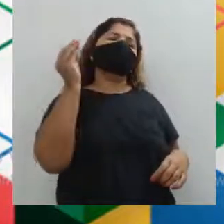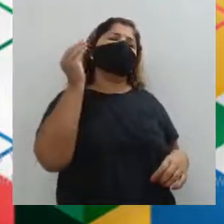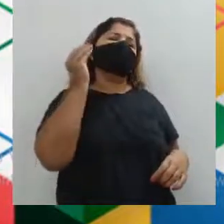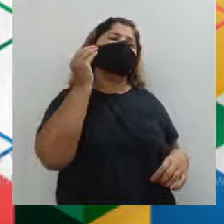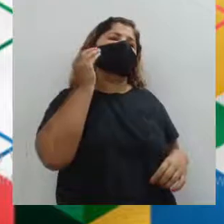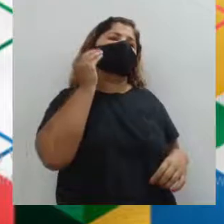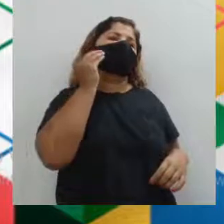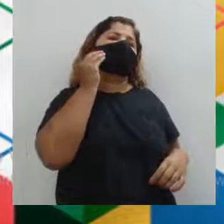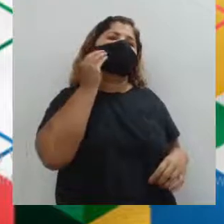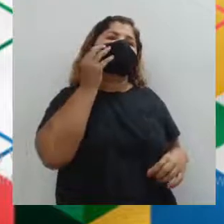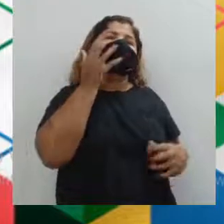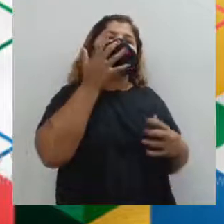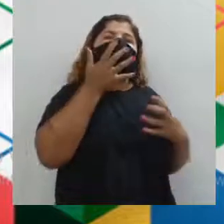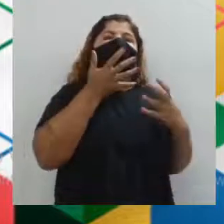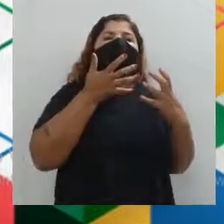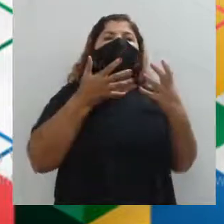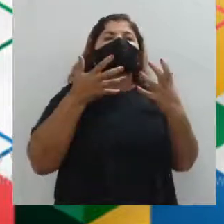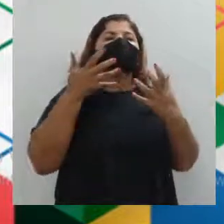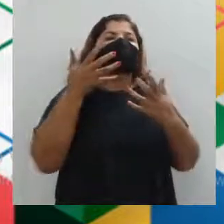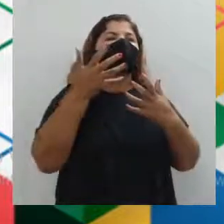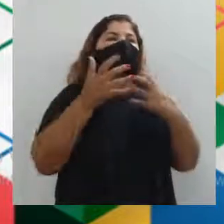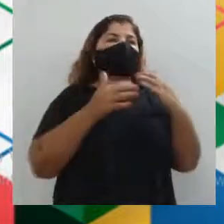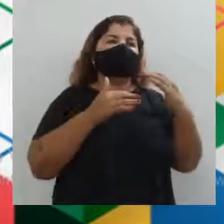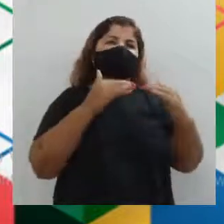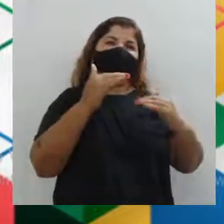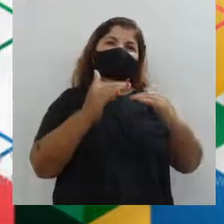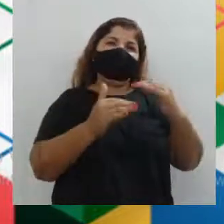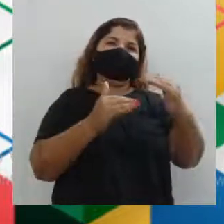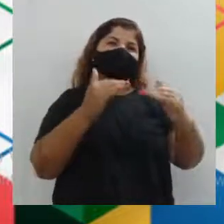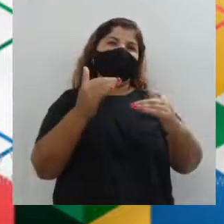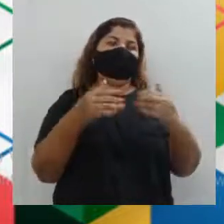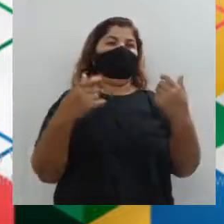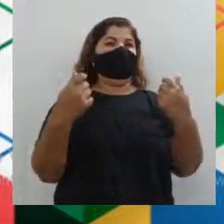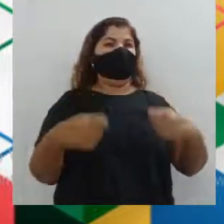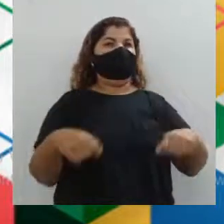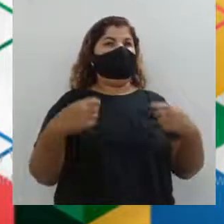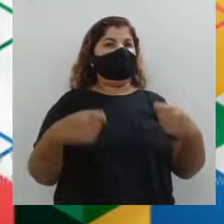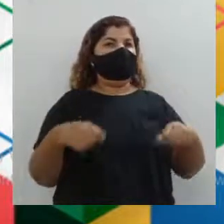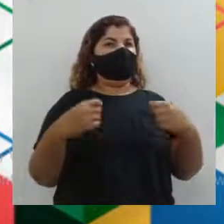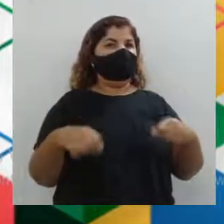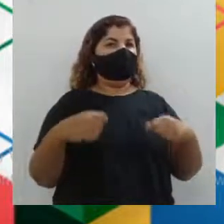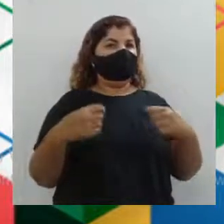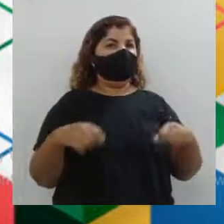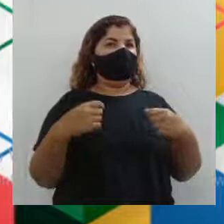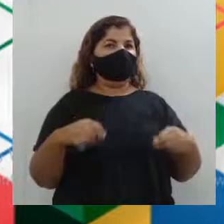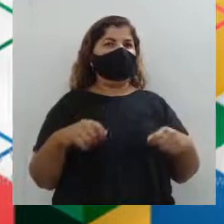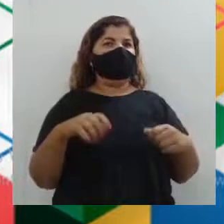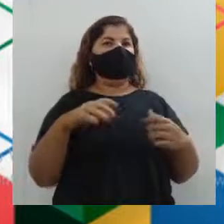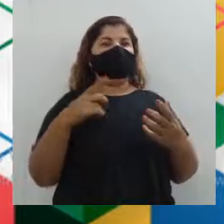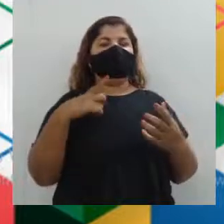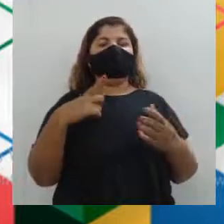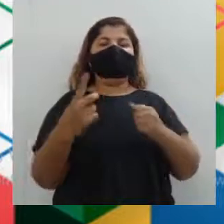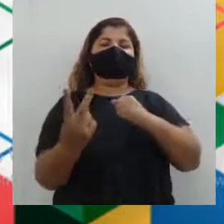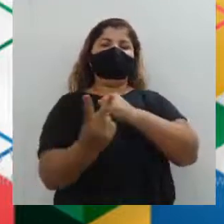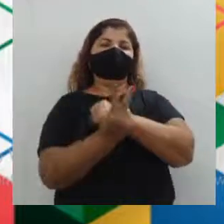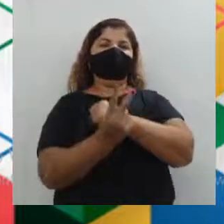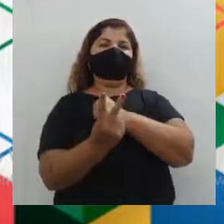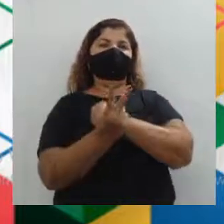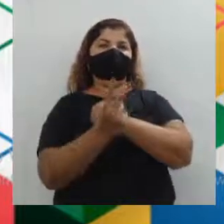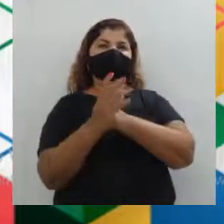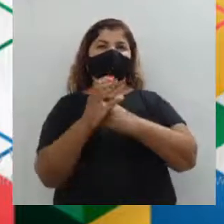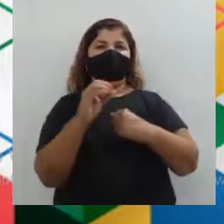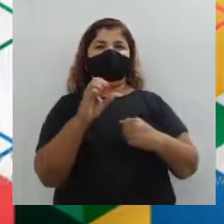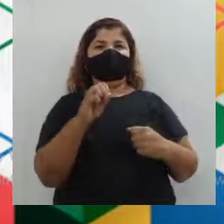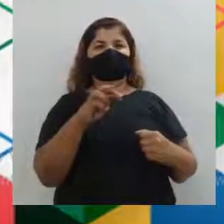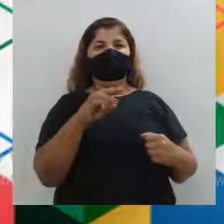delicada engrenagem movimenta-se. Uma necessidade cósmica nos protege. Aí eu